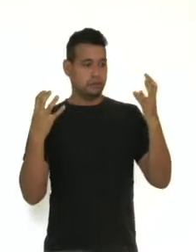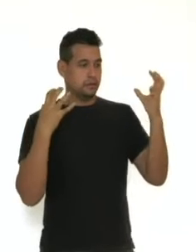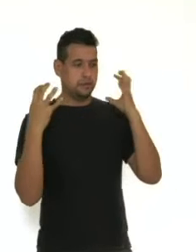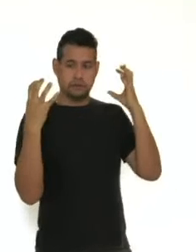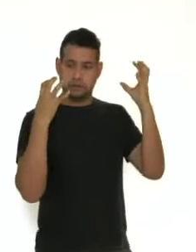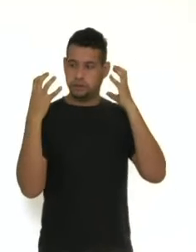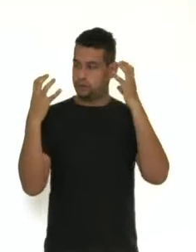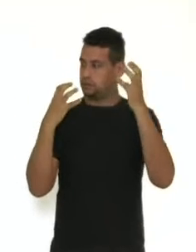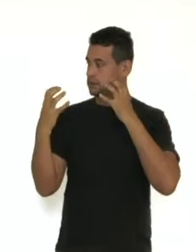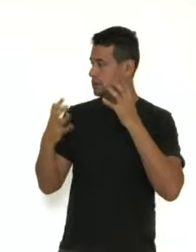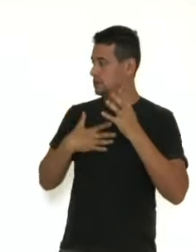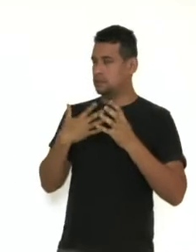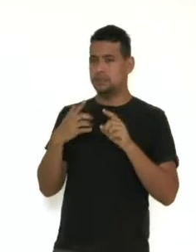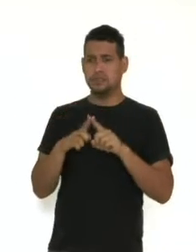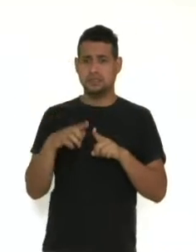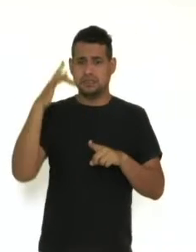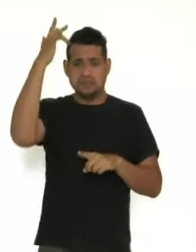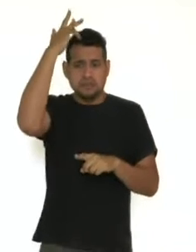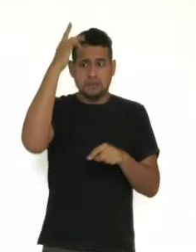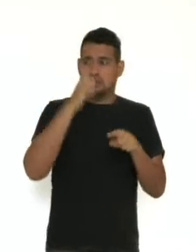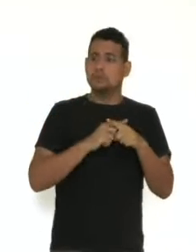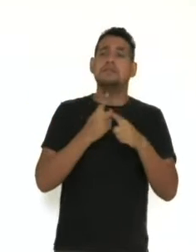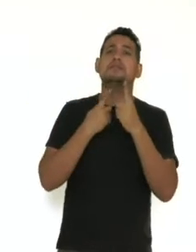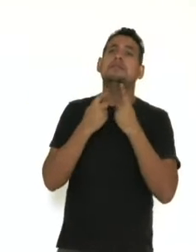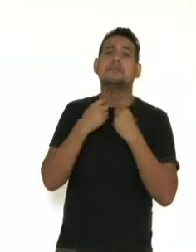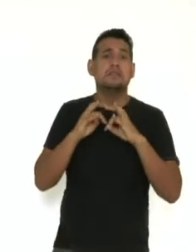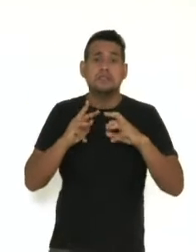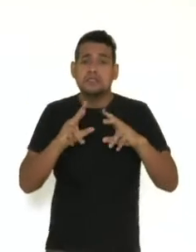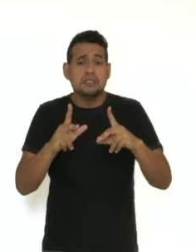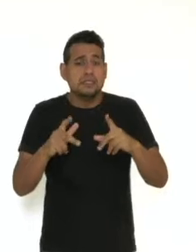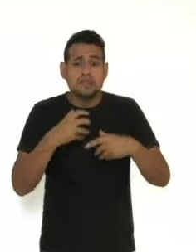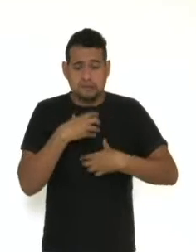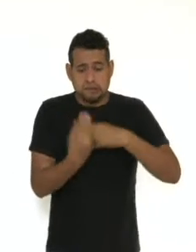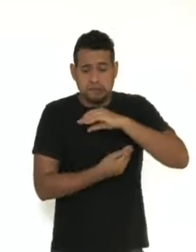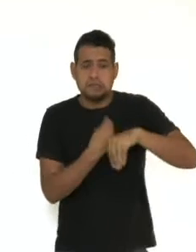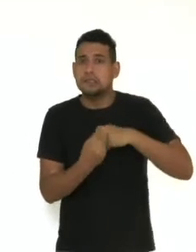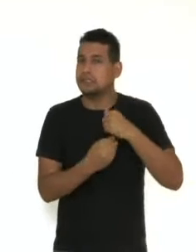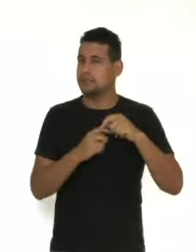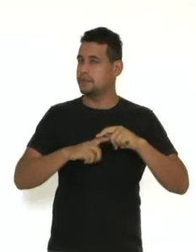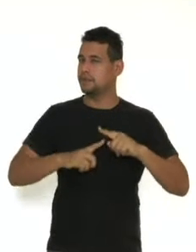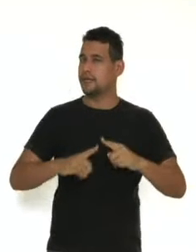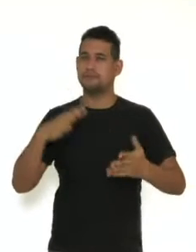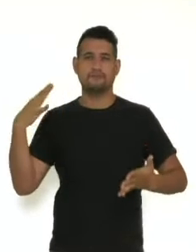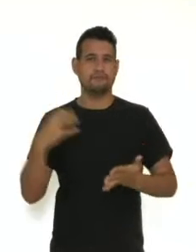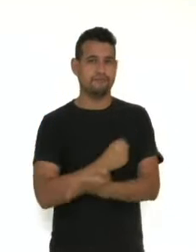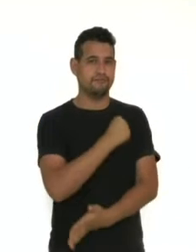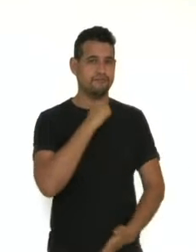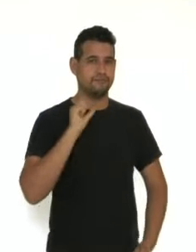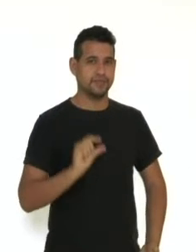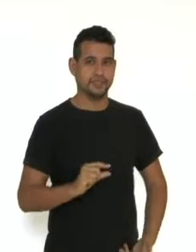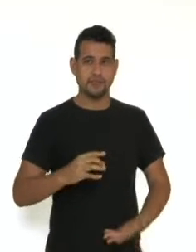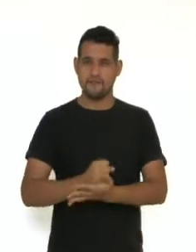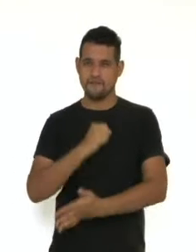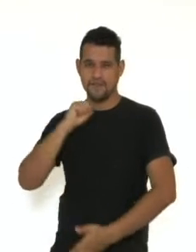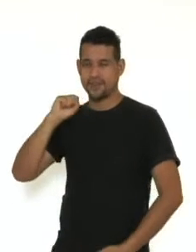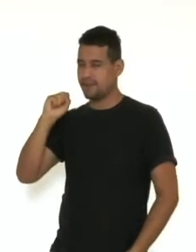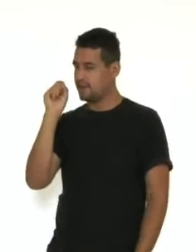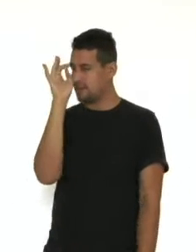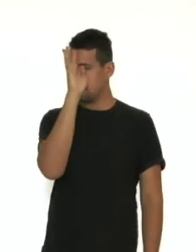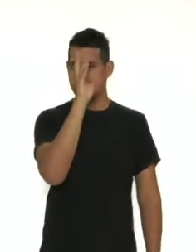vexame, sustos, remorsos, desejos, tudo sentiu de mistura, mas a batalha foi curta e a vitória